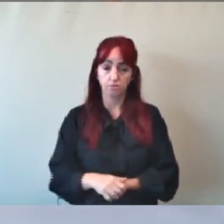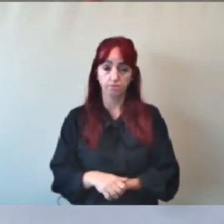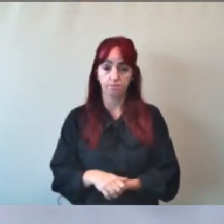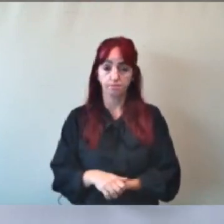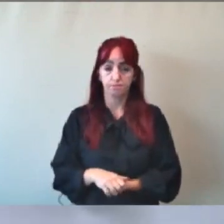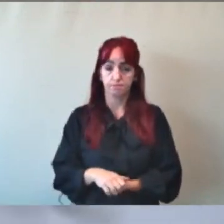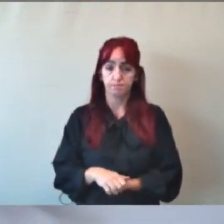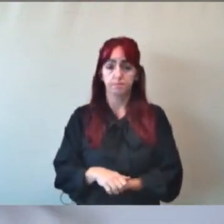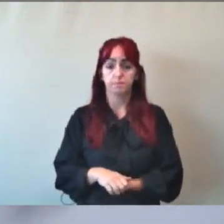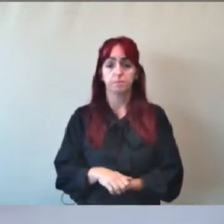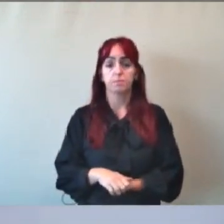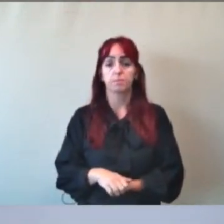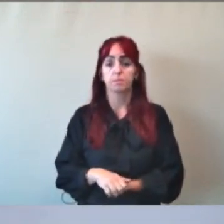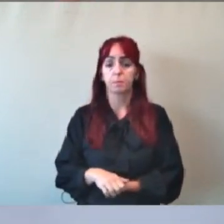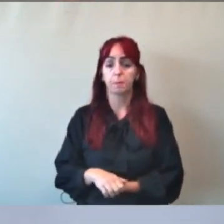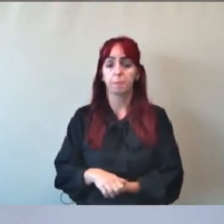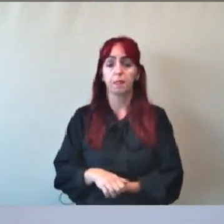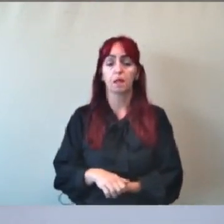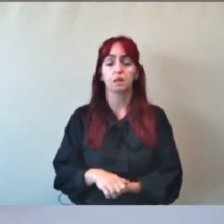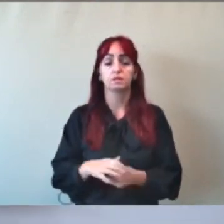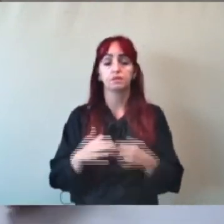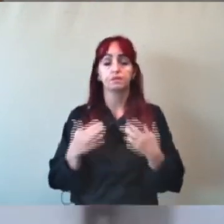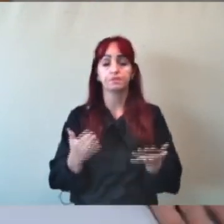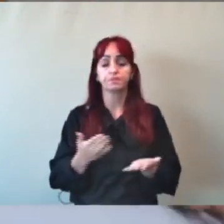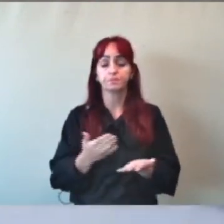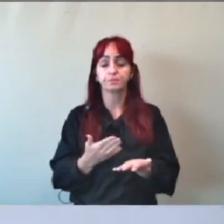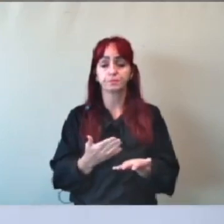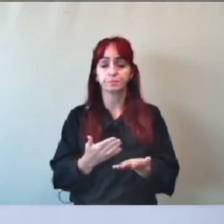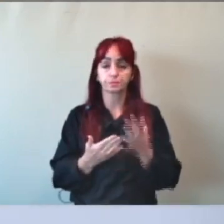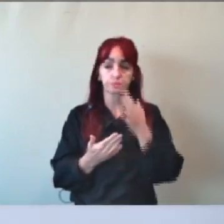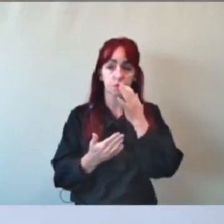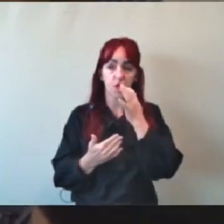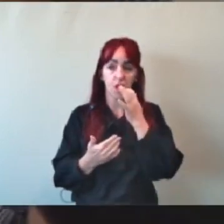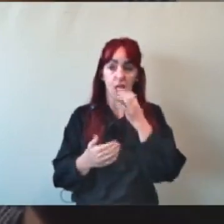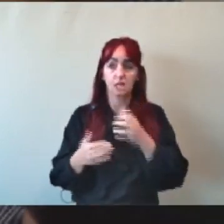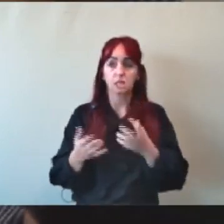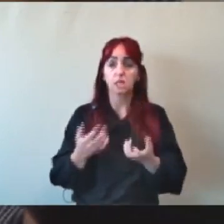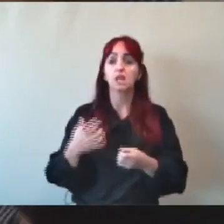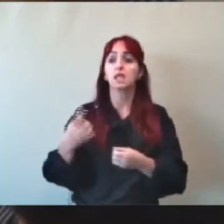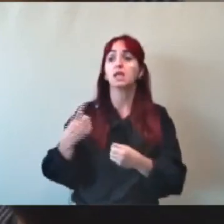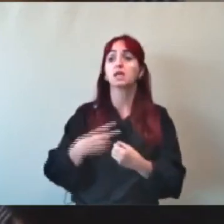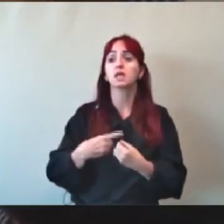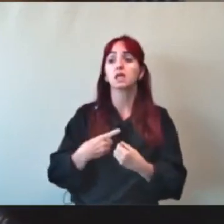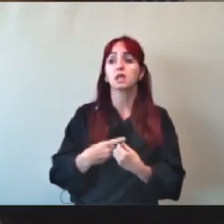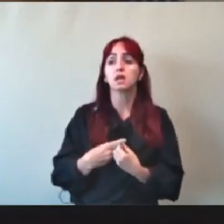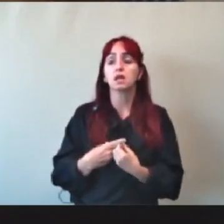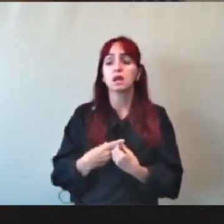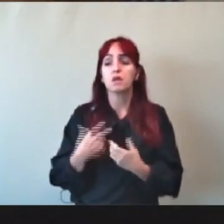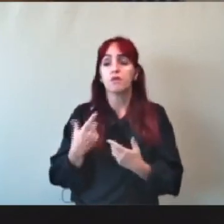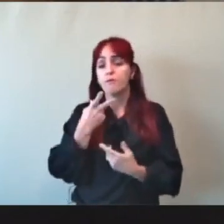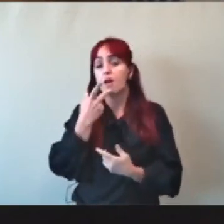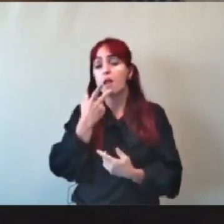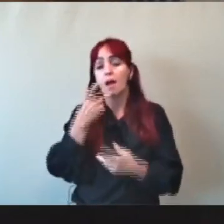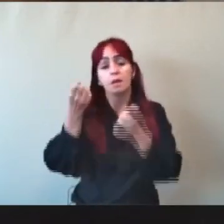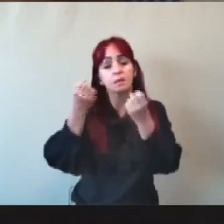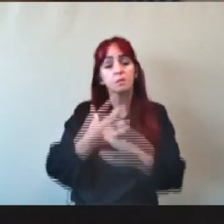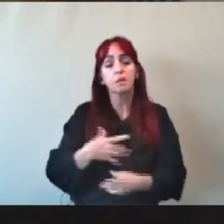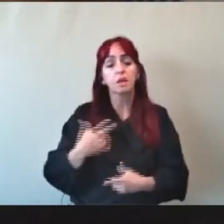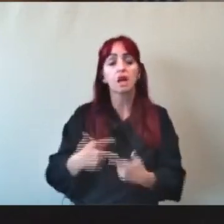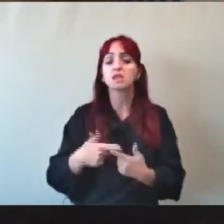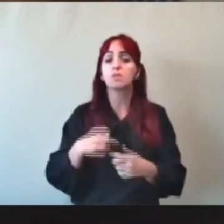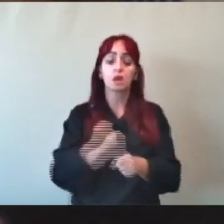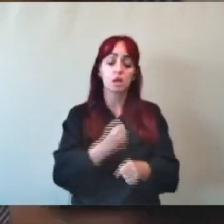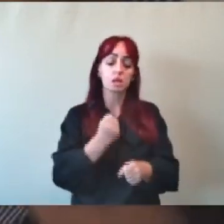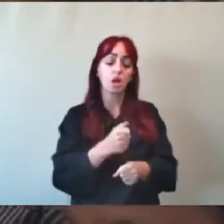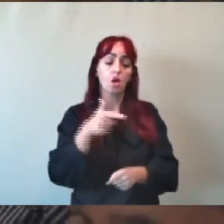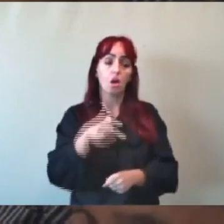Que o governo, então, o município, explicasse qual que é o propósito dessa obra, dessa modificação. Não